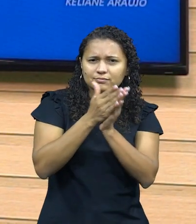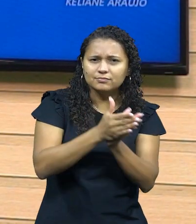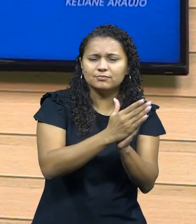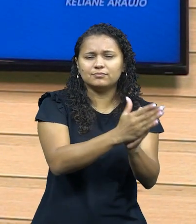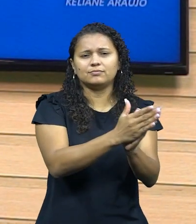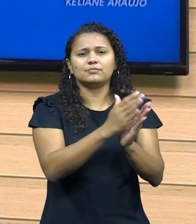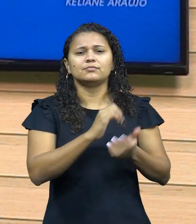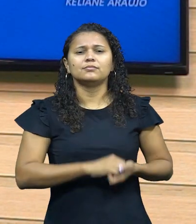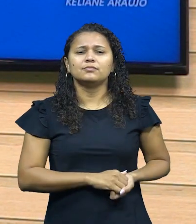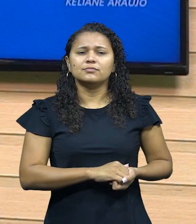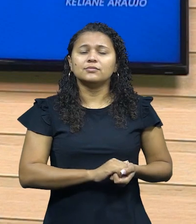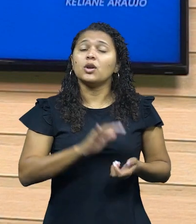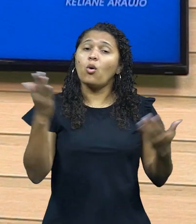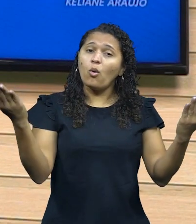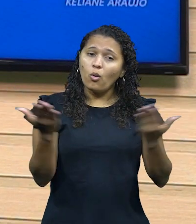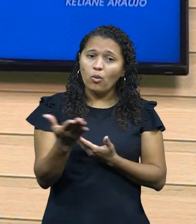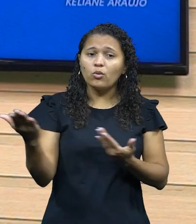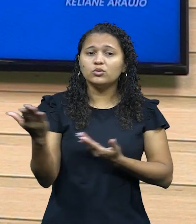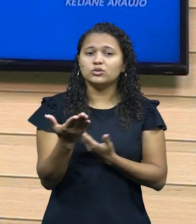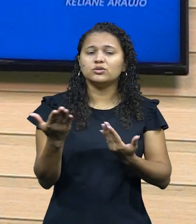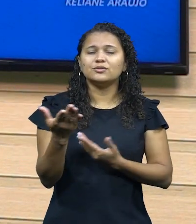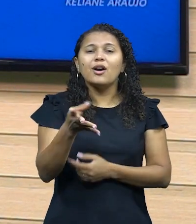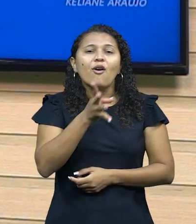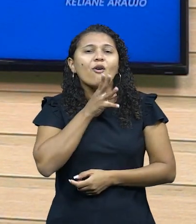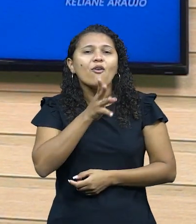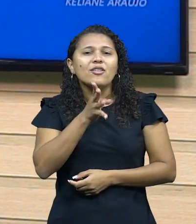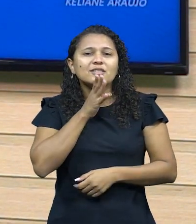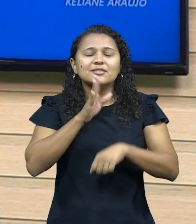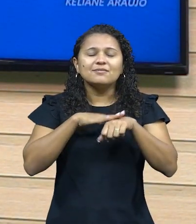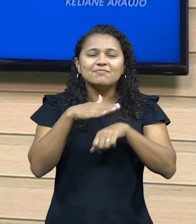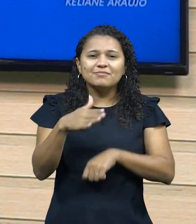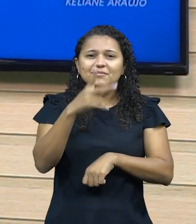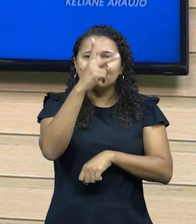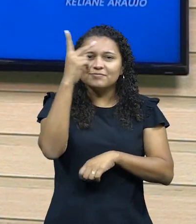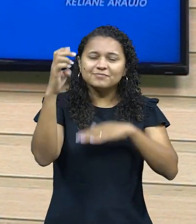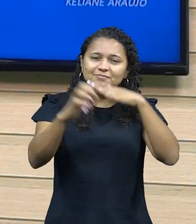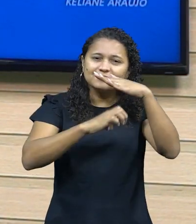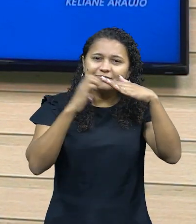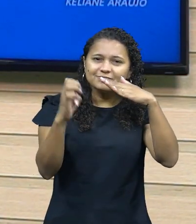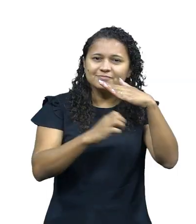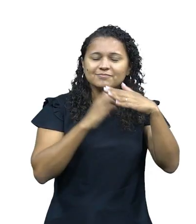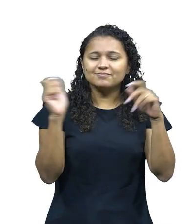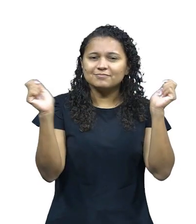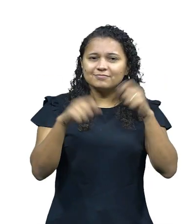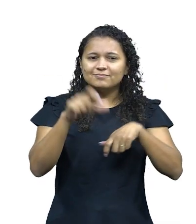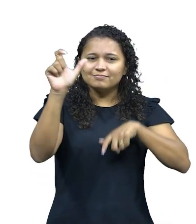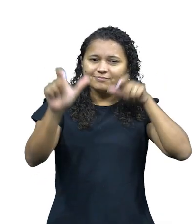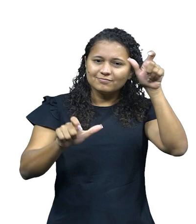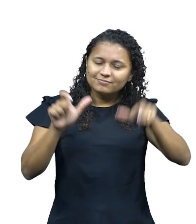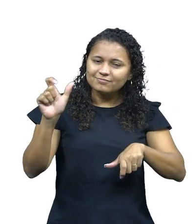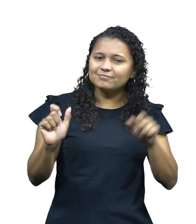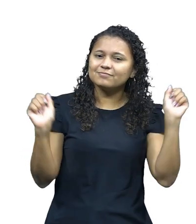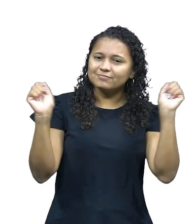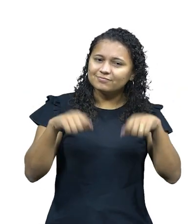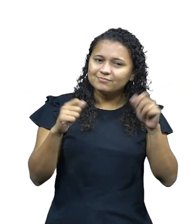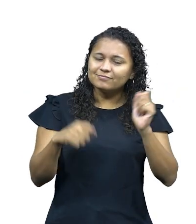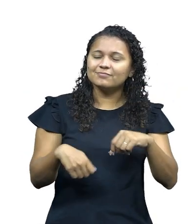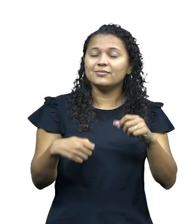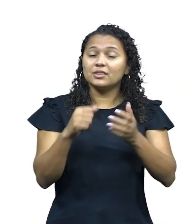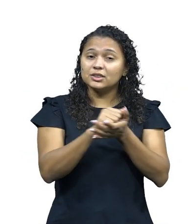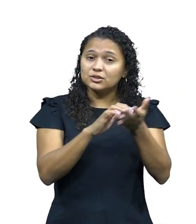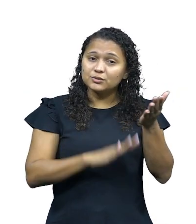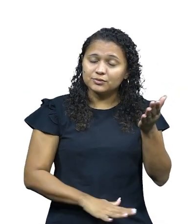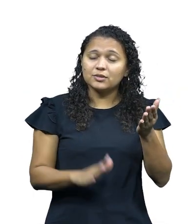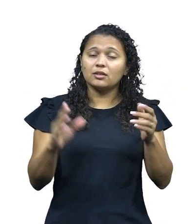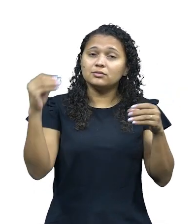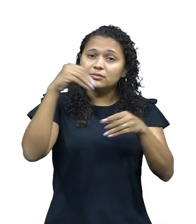do porto. E hoje nós vamos conhecer as entidades que fazem parte da atividade